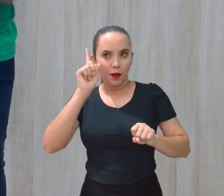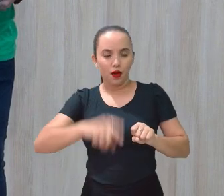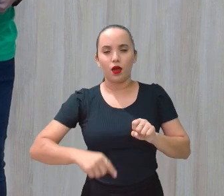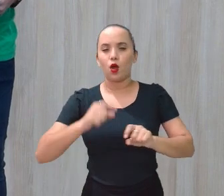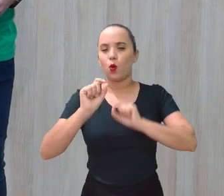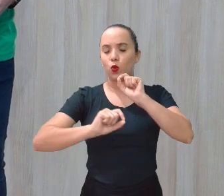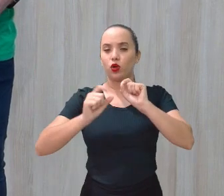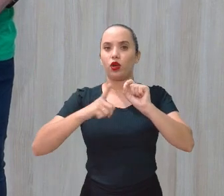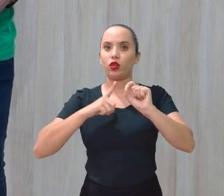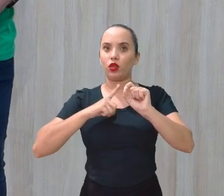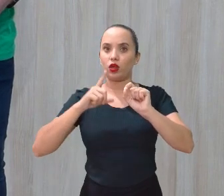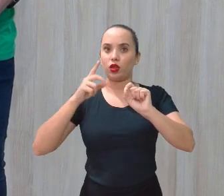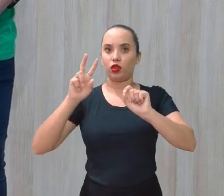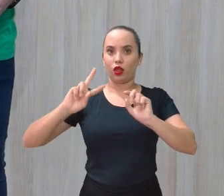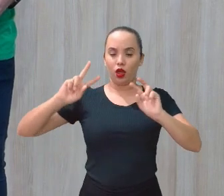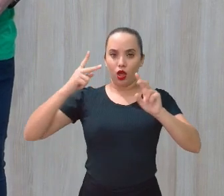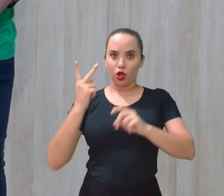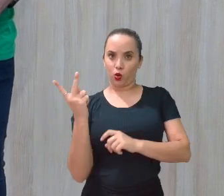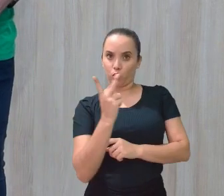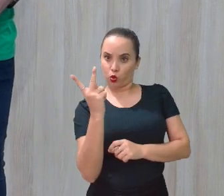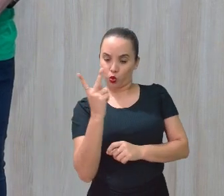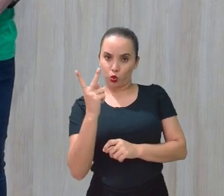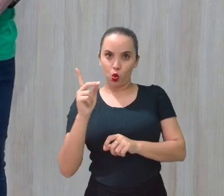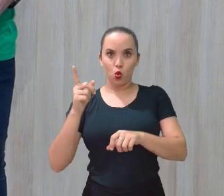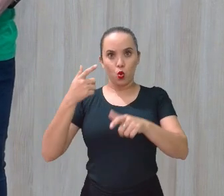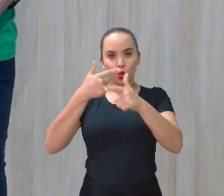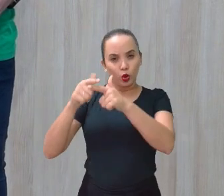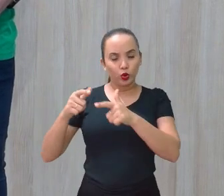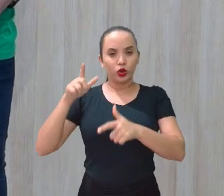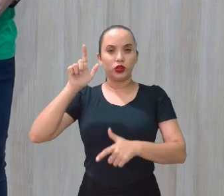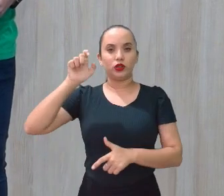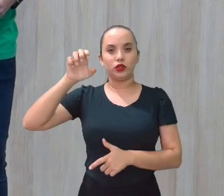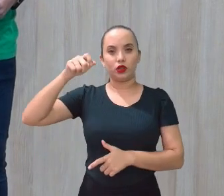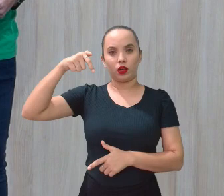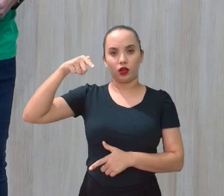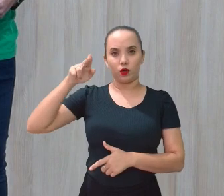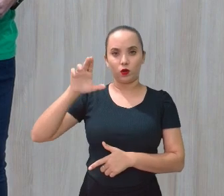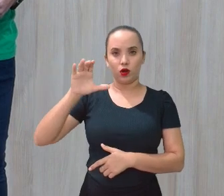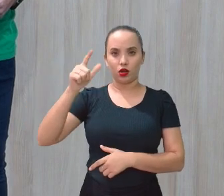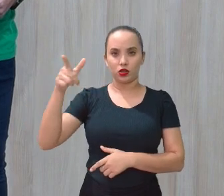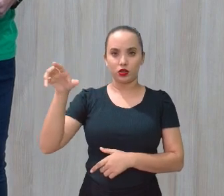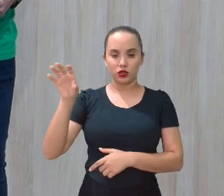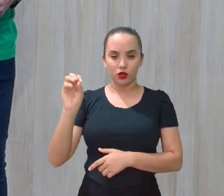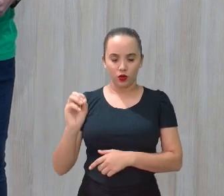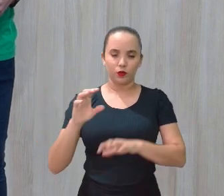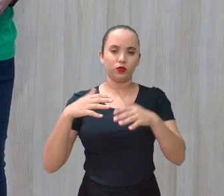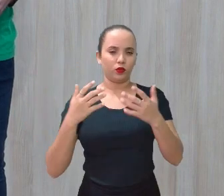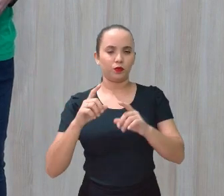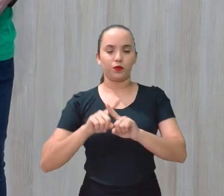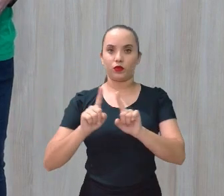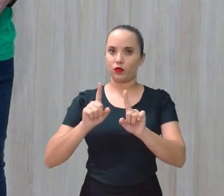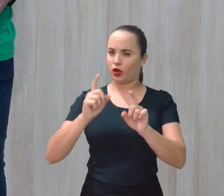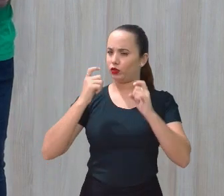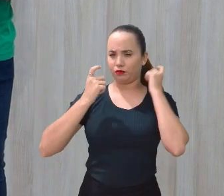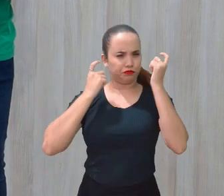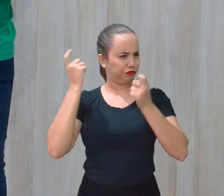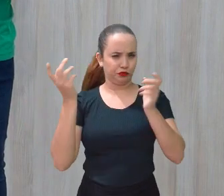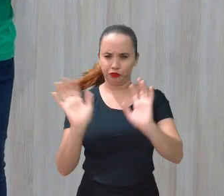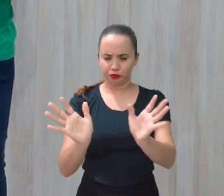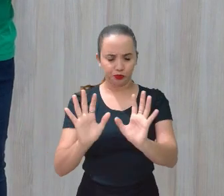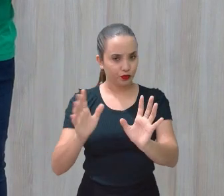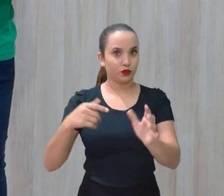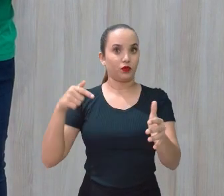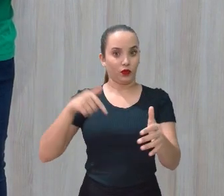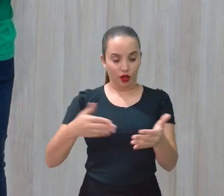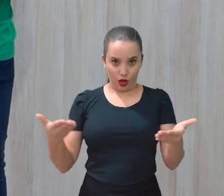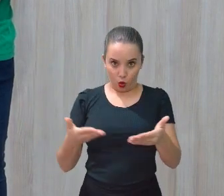uma equação ao mesmo tempo. Mas não te preocupa não, porque na matemática escolar, principalmente nos anos finais, a gente vai